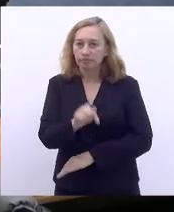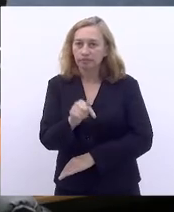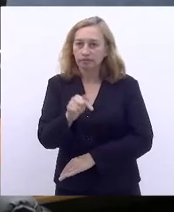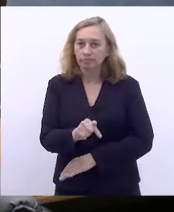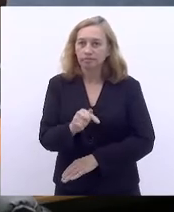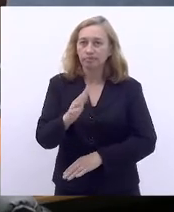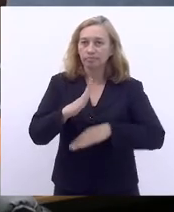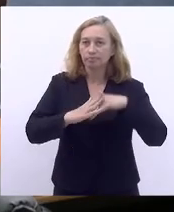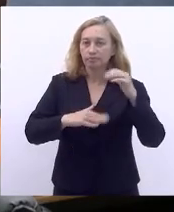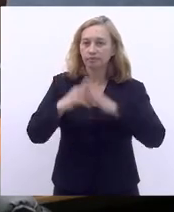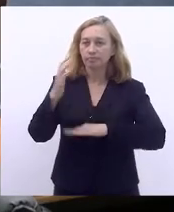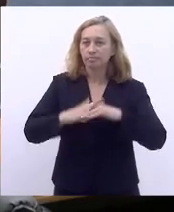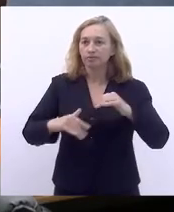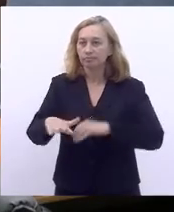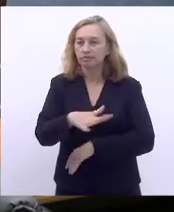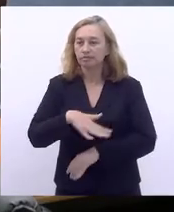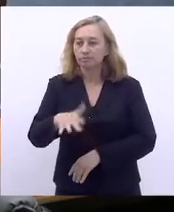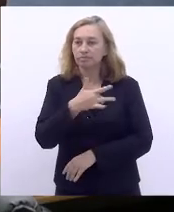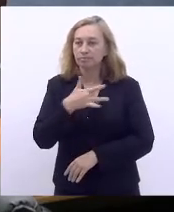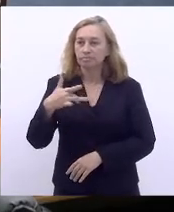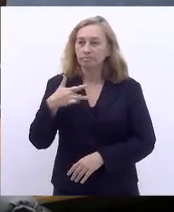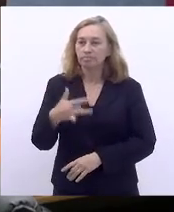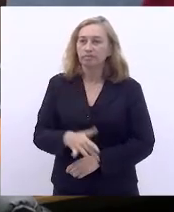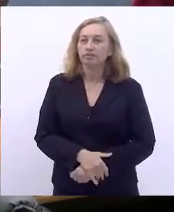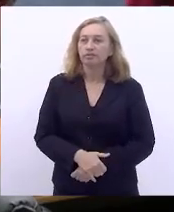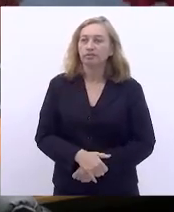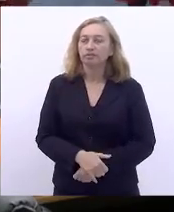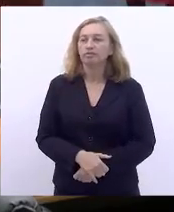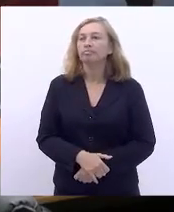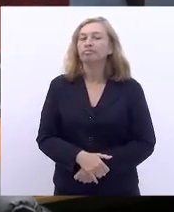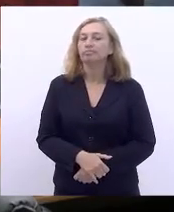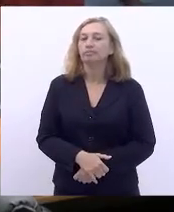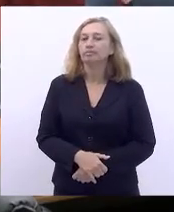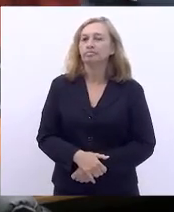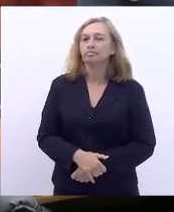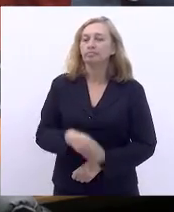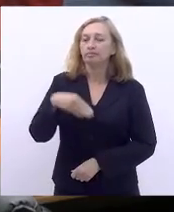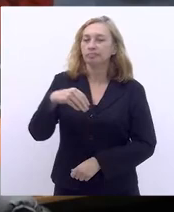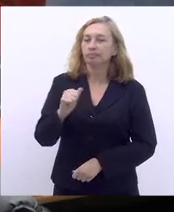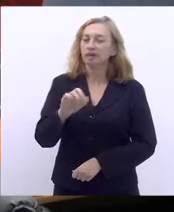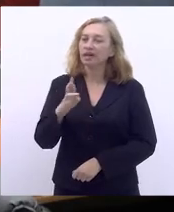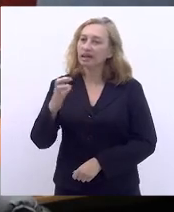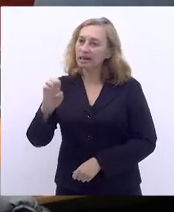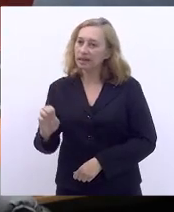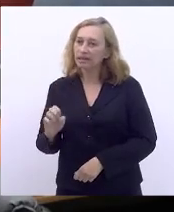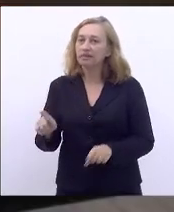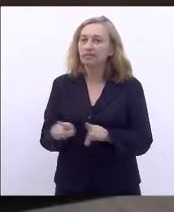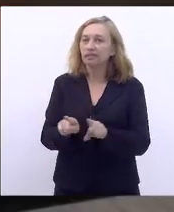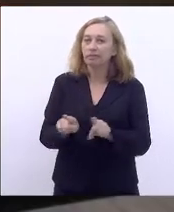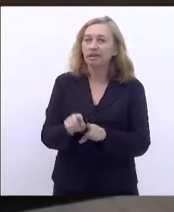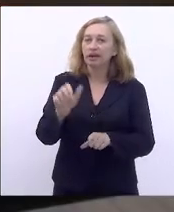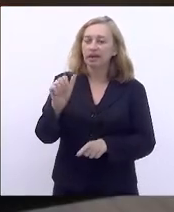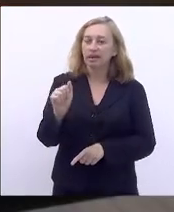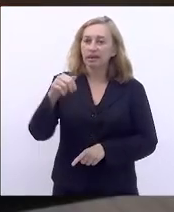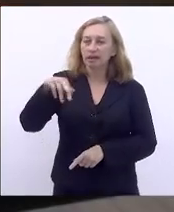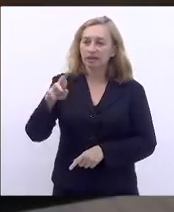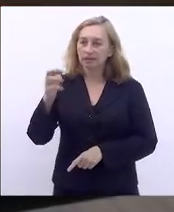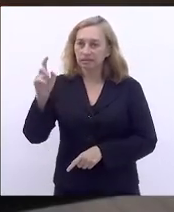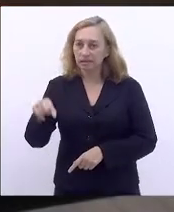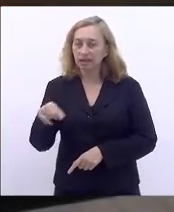os profissionais da área da saúde, quero fazer na figura da Marileia e na figura do André Ferraz,